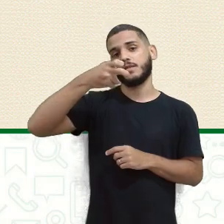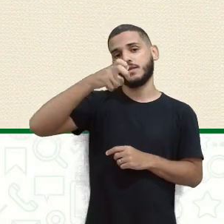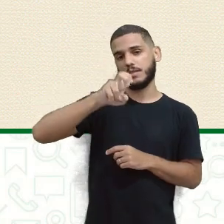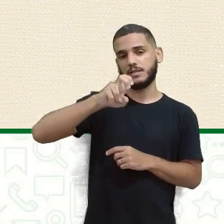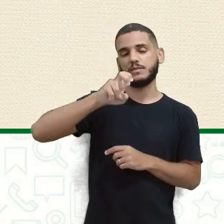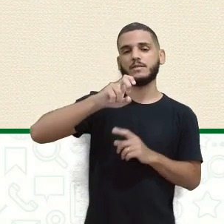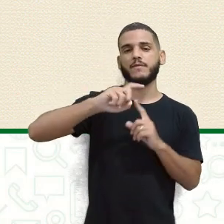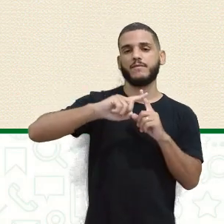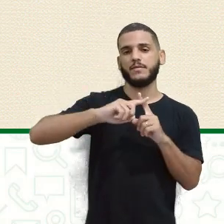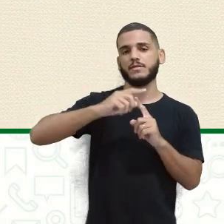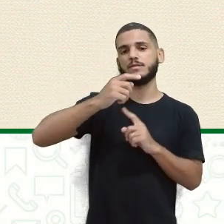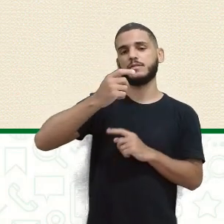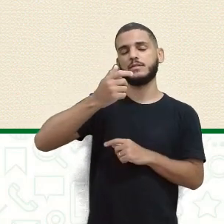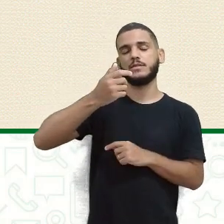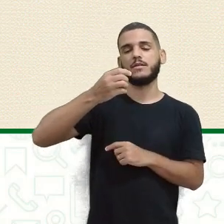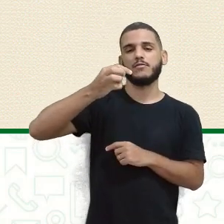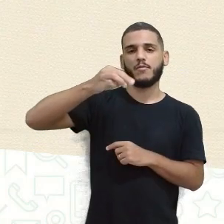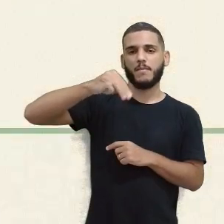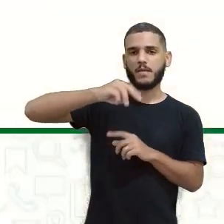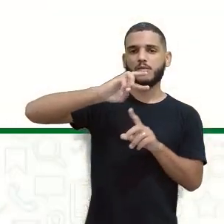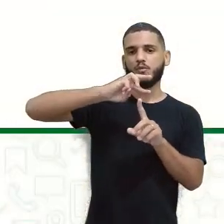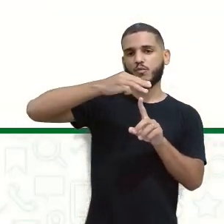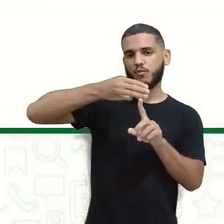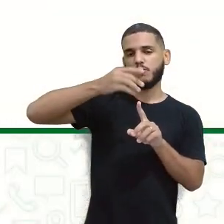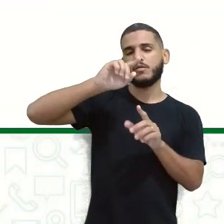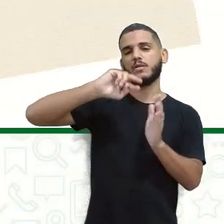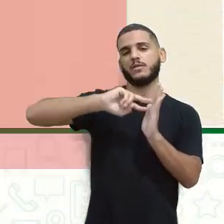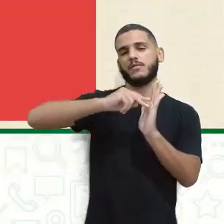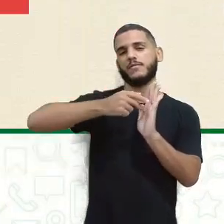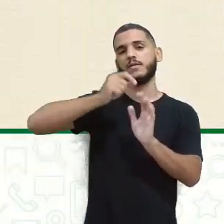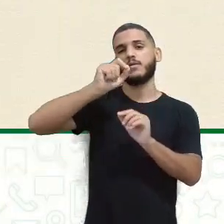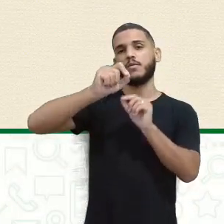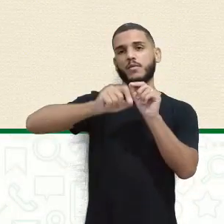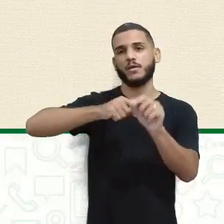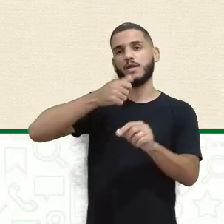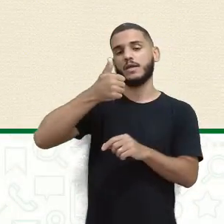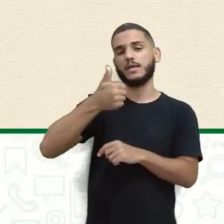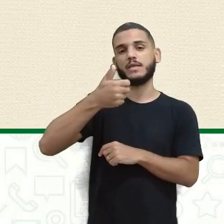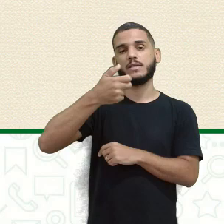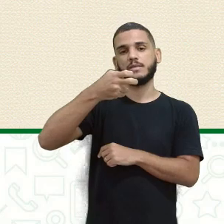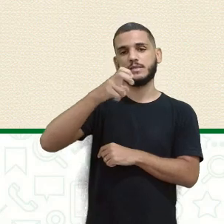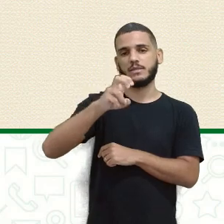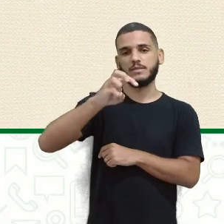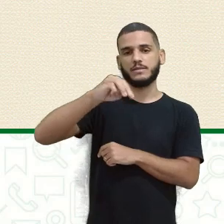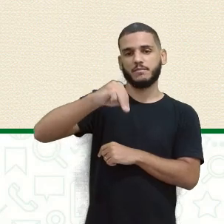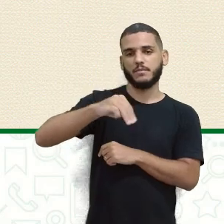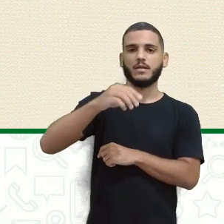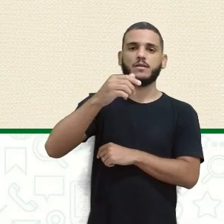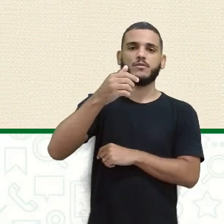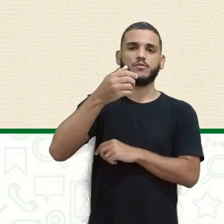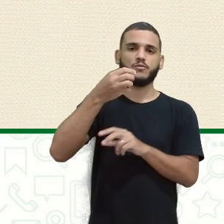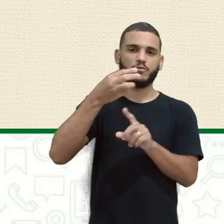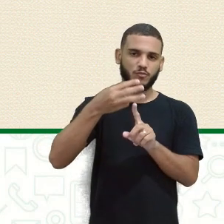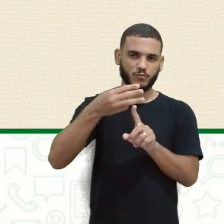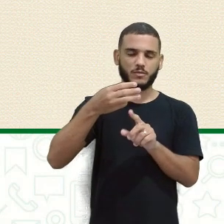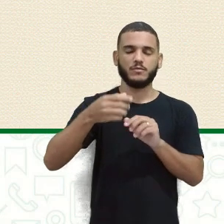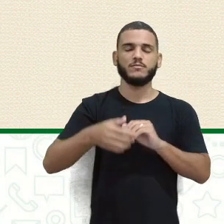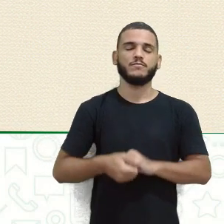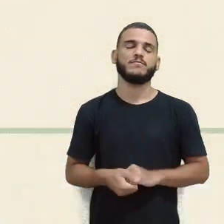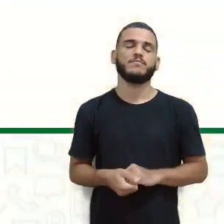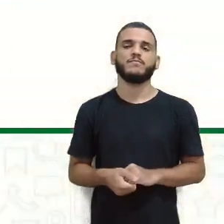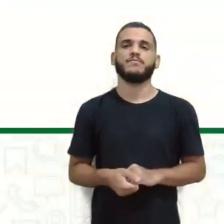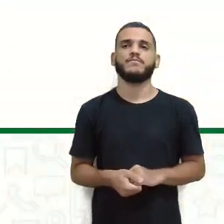vezes esse metro cúbico vai me dar exatamente 15 metros cúbicos,